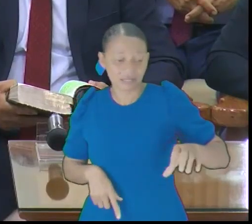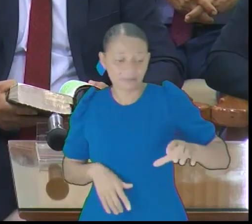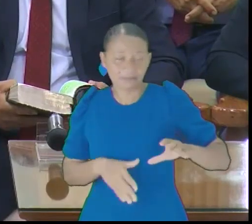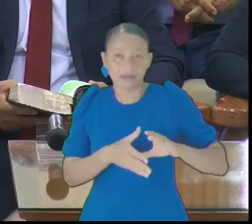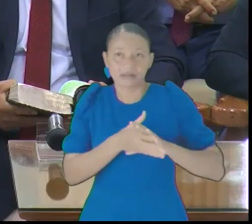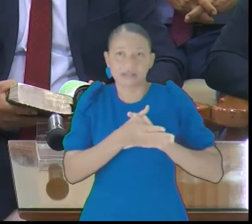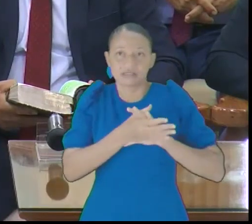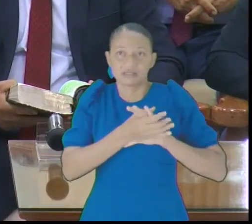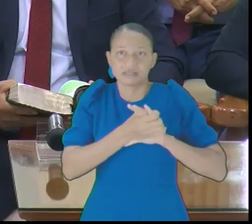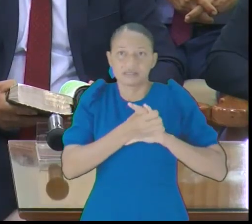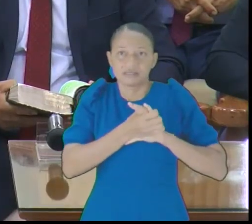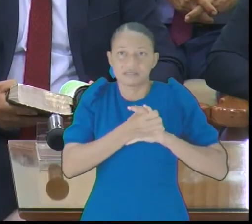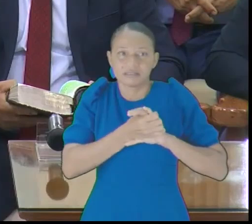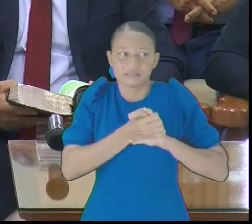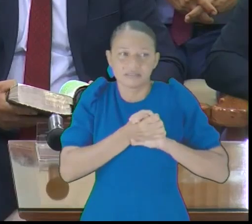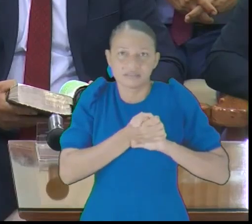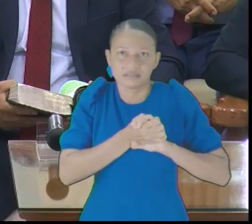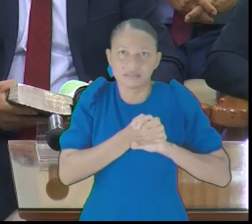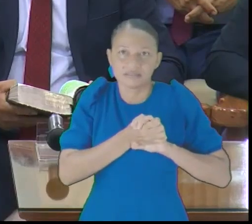apertou a minha com força.